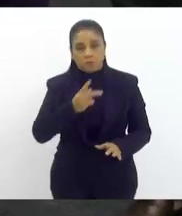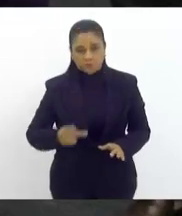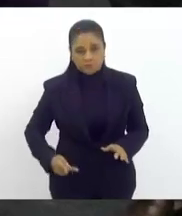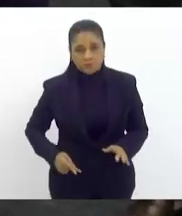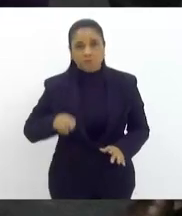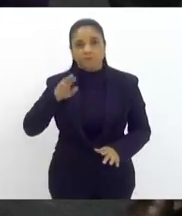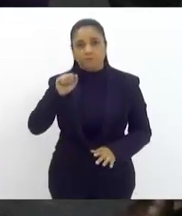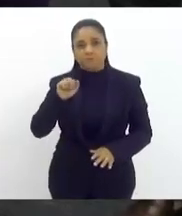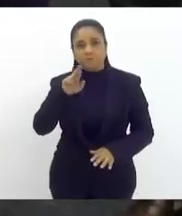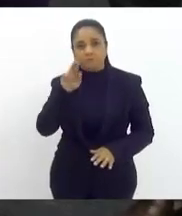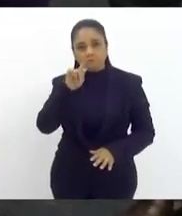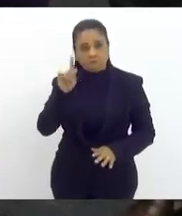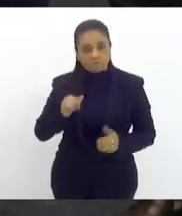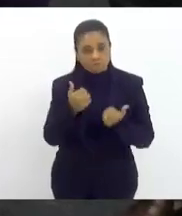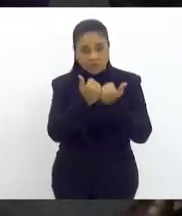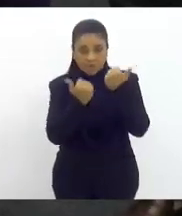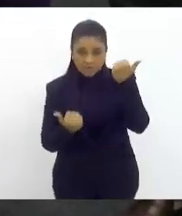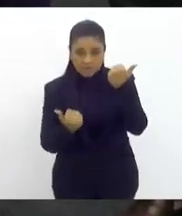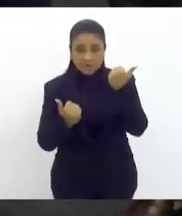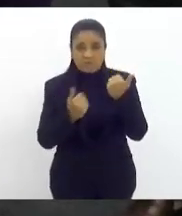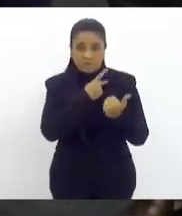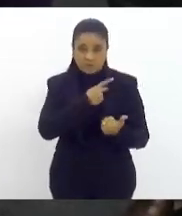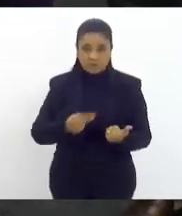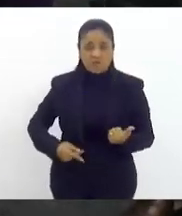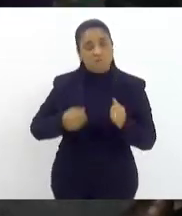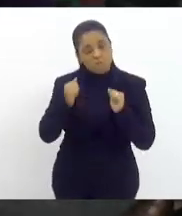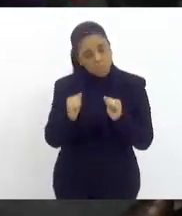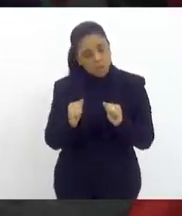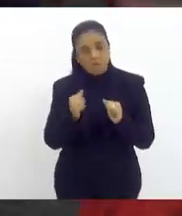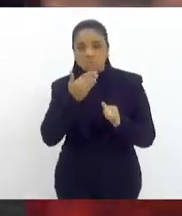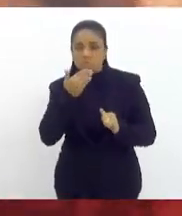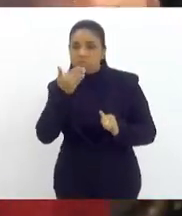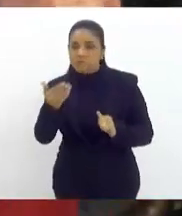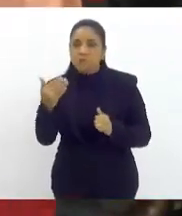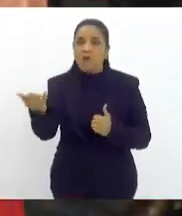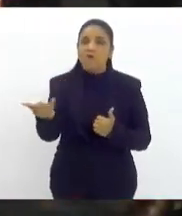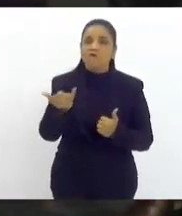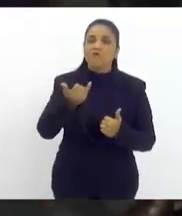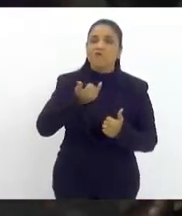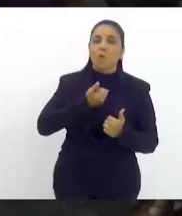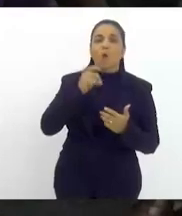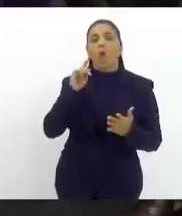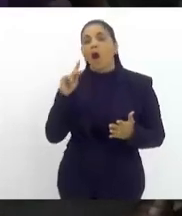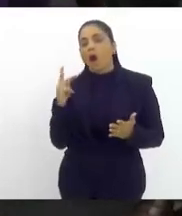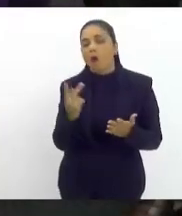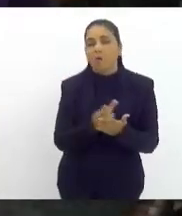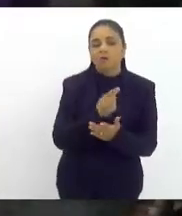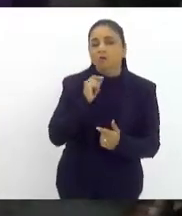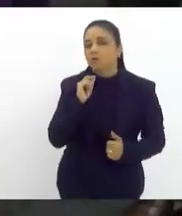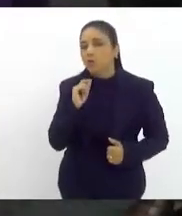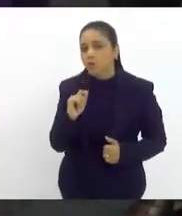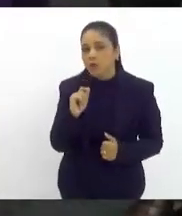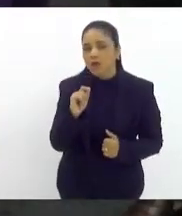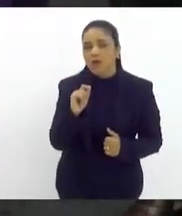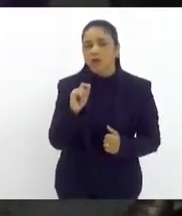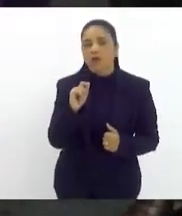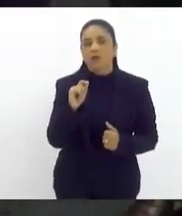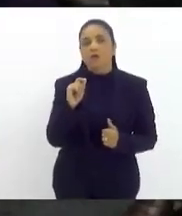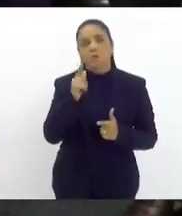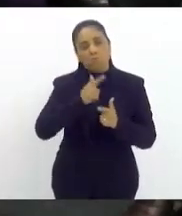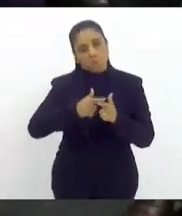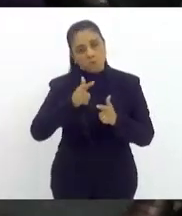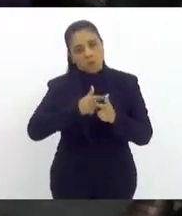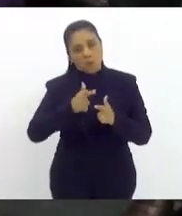exercício, como vice-presidente da Casa, pode pedir para informar o que aconteceu. Deve ter tido, realmente, algum